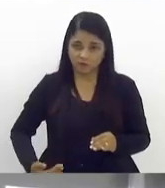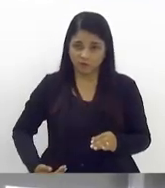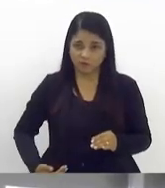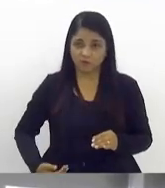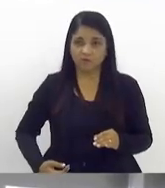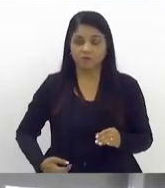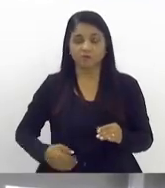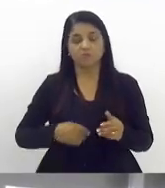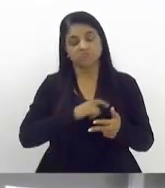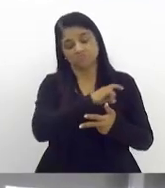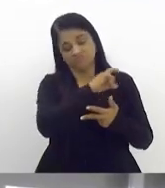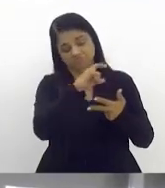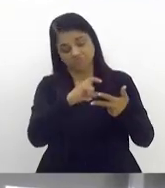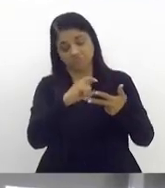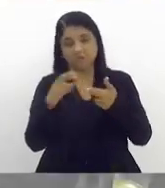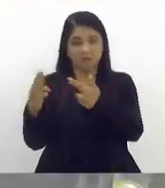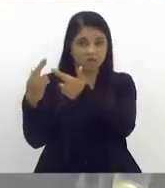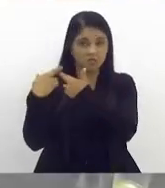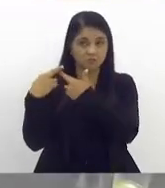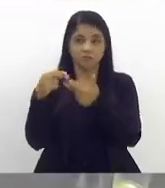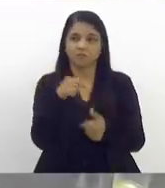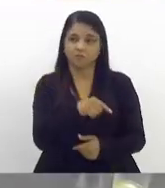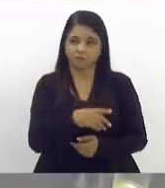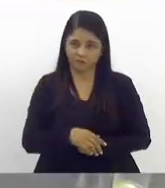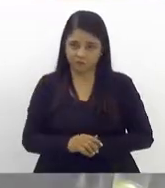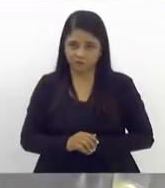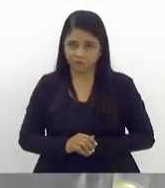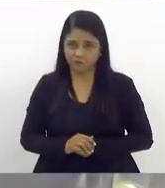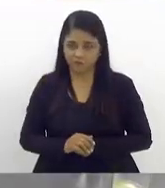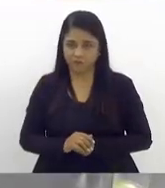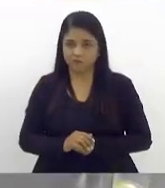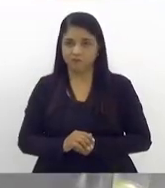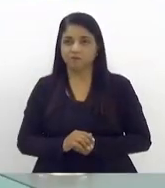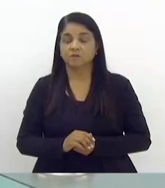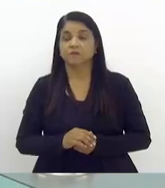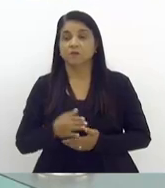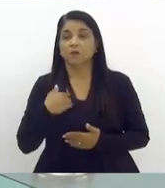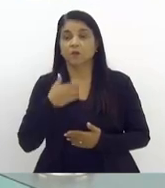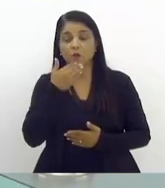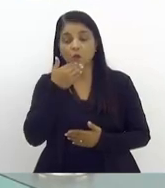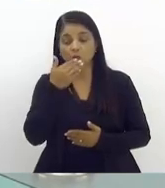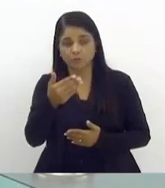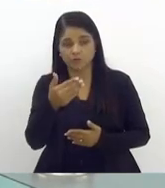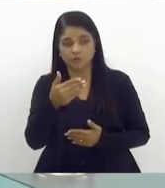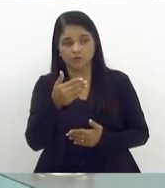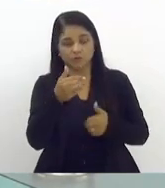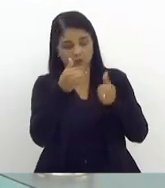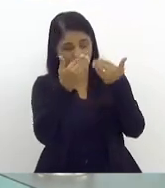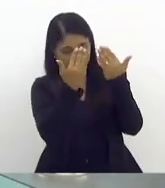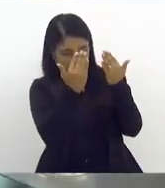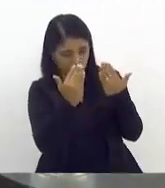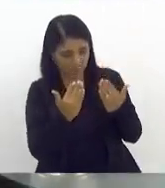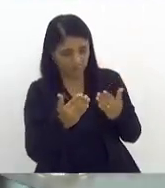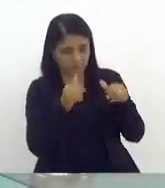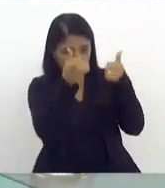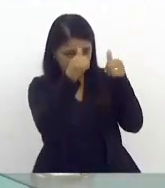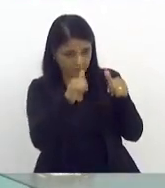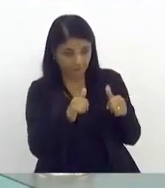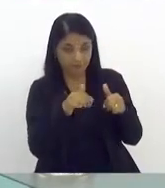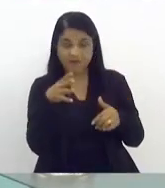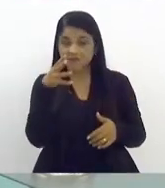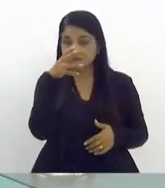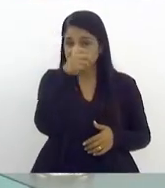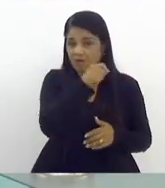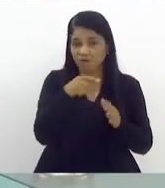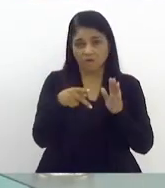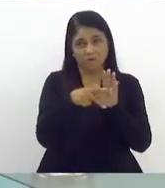prerrogativa do Poder Executivo. Deputado Luiz Paulo. Senhor presidente, eu pedi vista para tentar salvar o projeto.